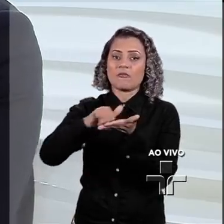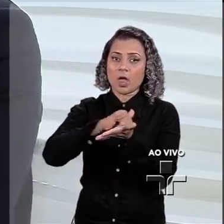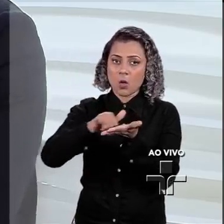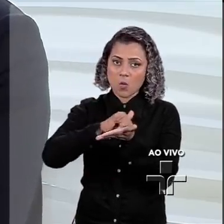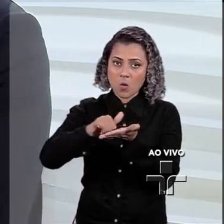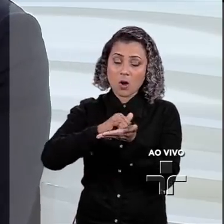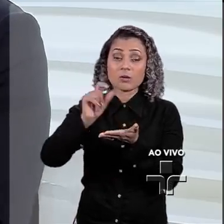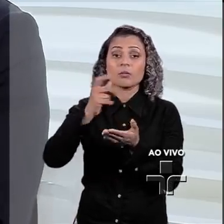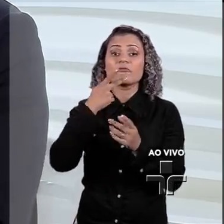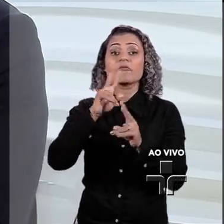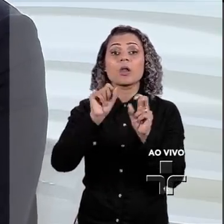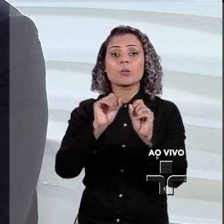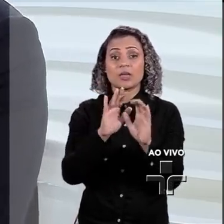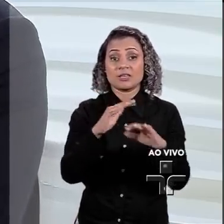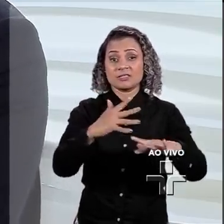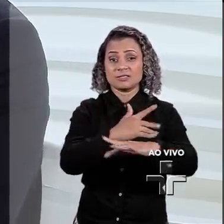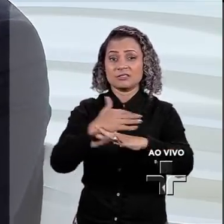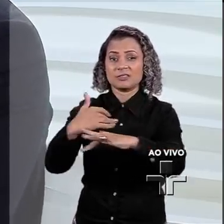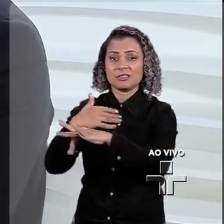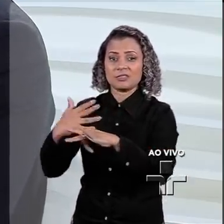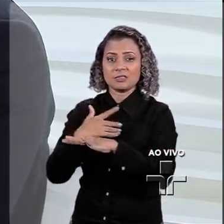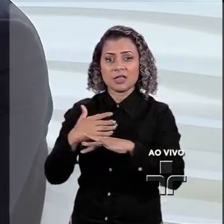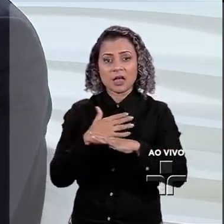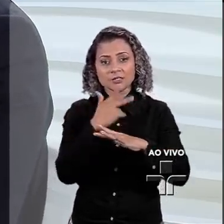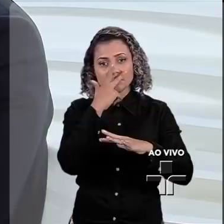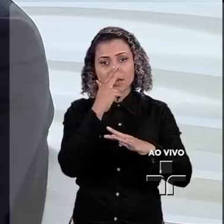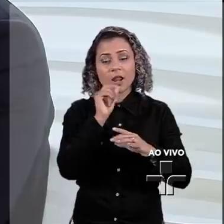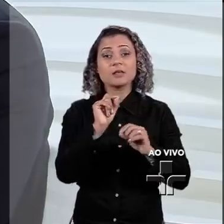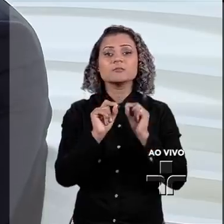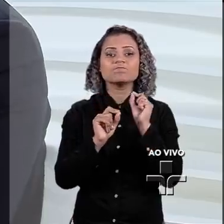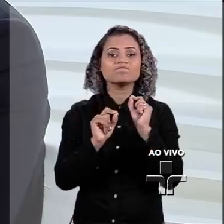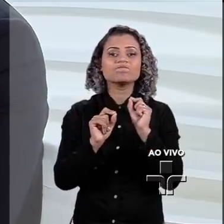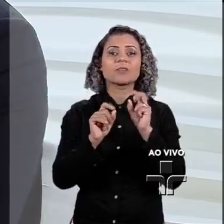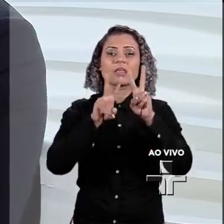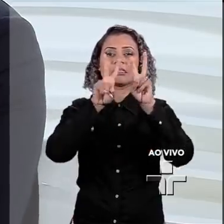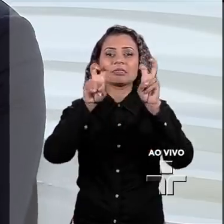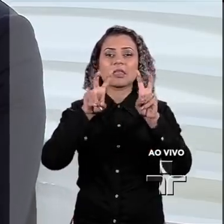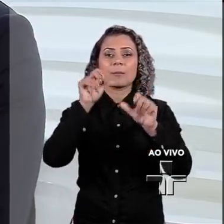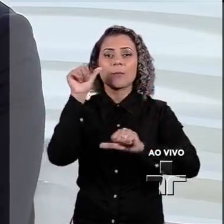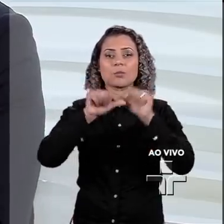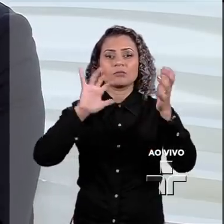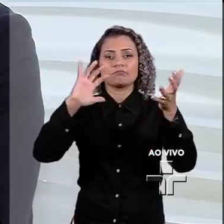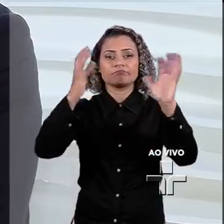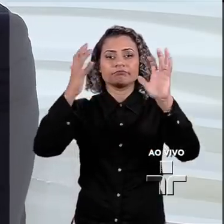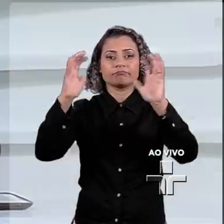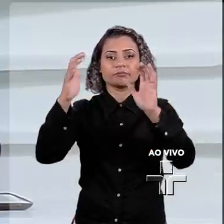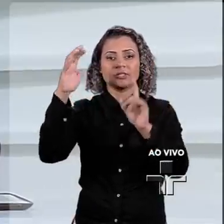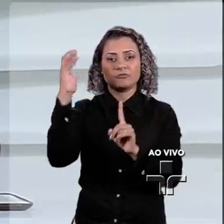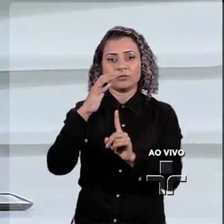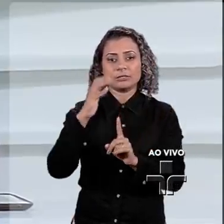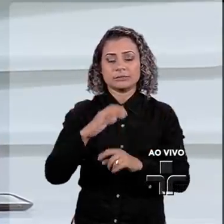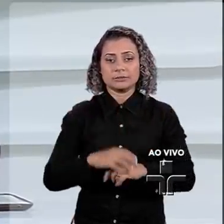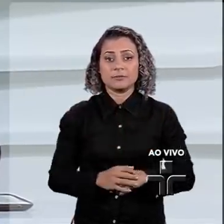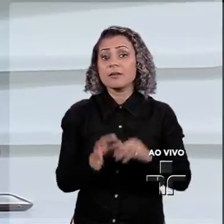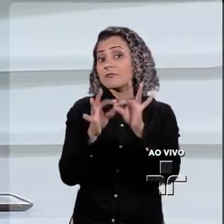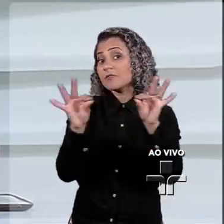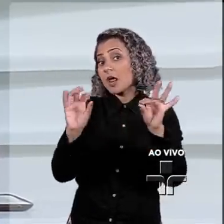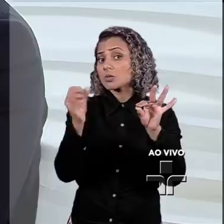diz o quanto as cidades estão se debruçando sobre o tema de mudanças climáticas. Uma frase ou um